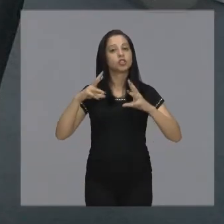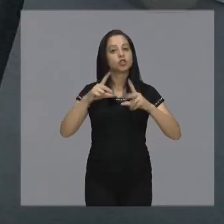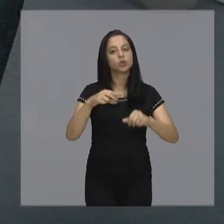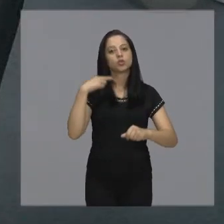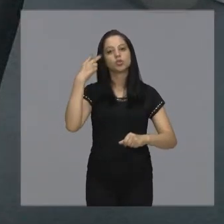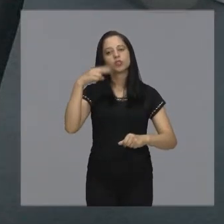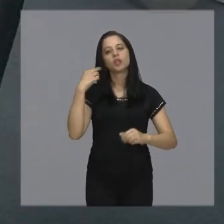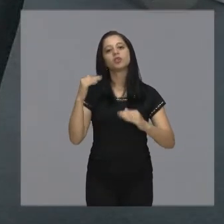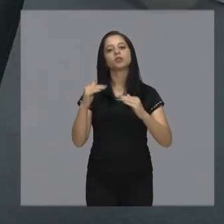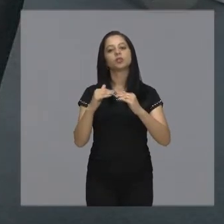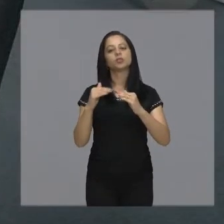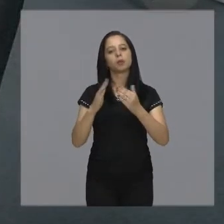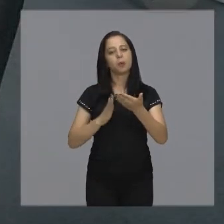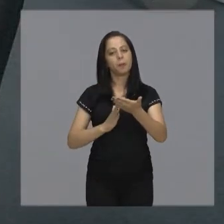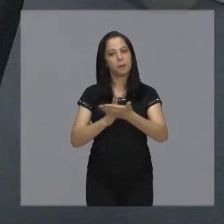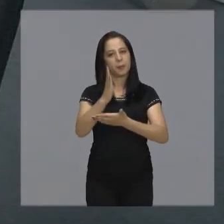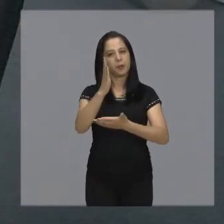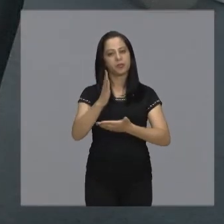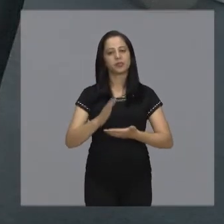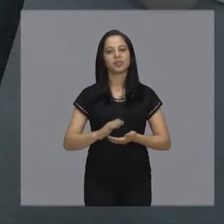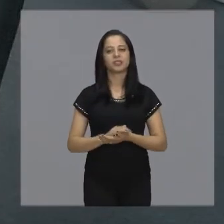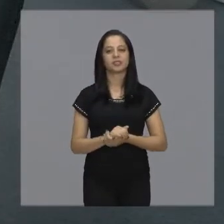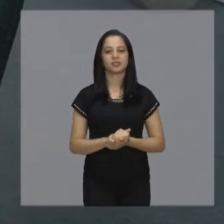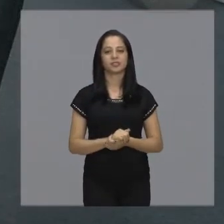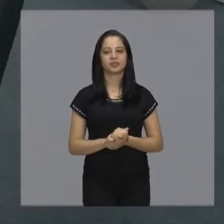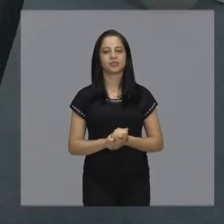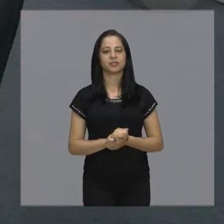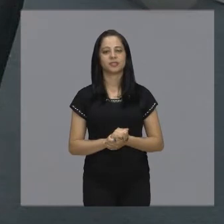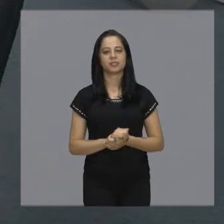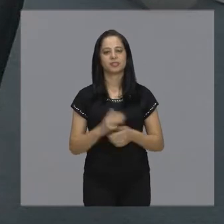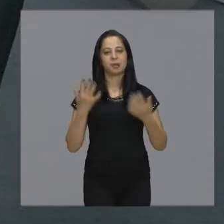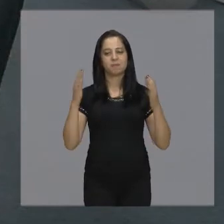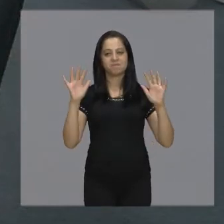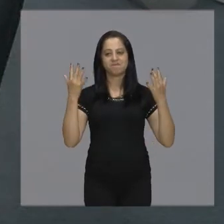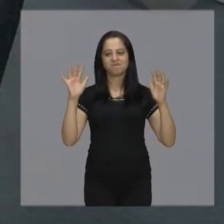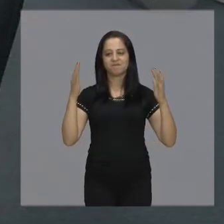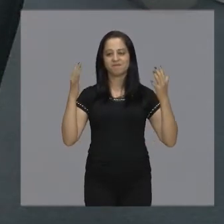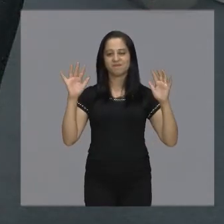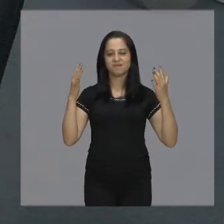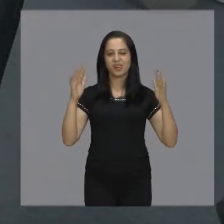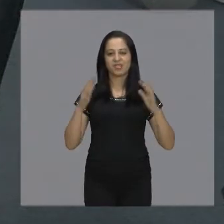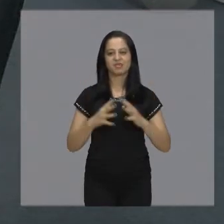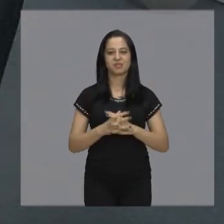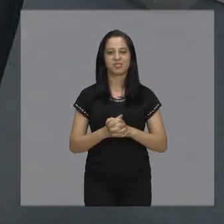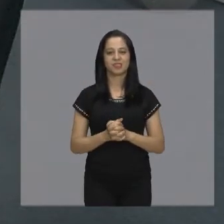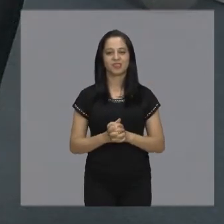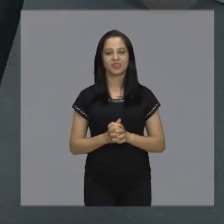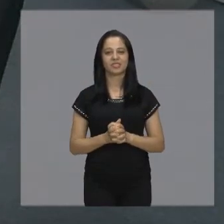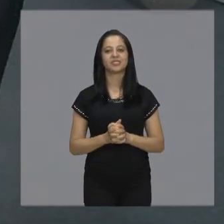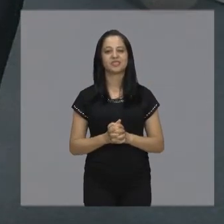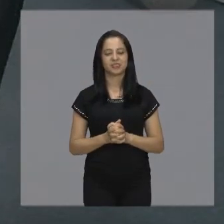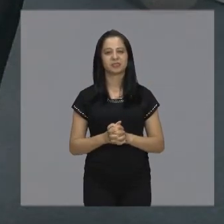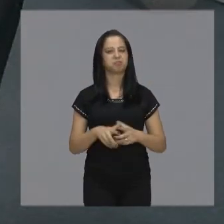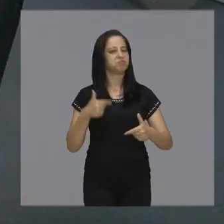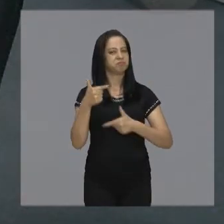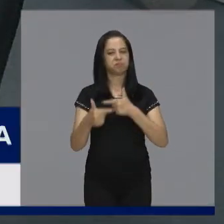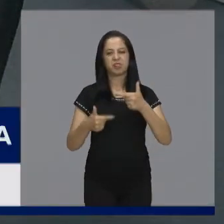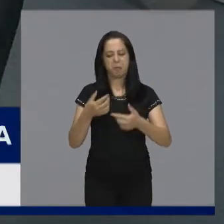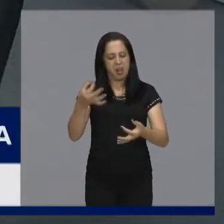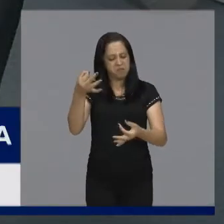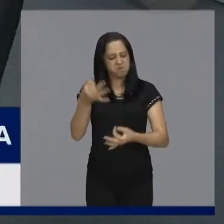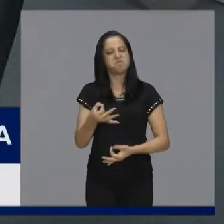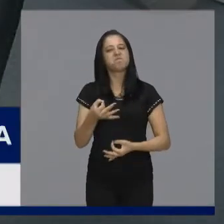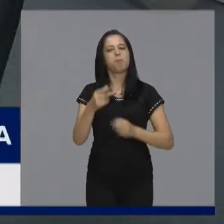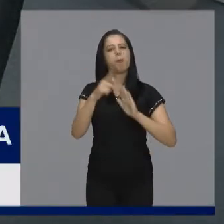manifestação contrária. Processo aprovado por unanimidade. Parabéns, Marcão, da Academia. Obrigado. Pelo excelente